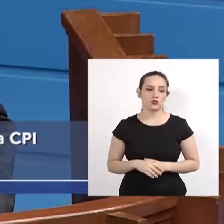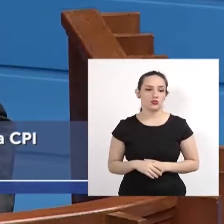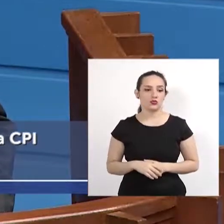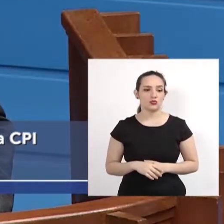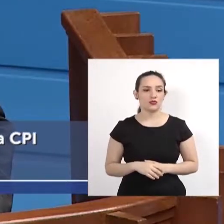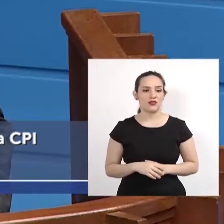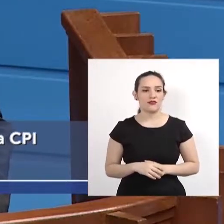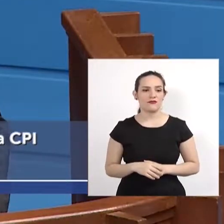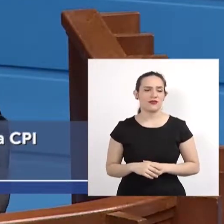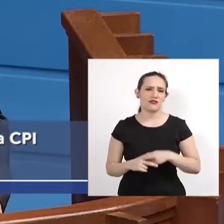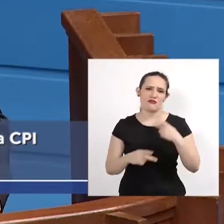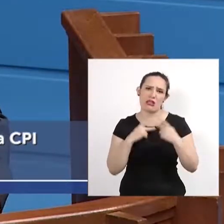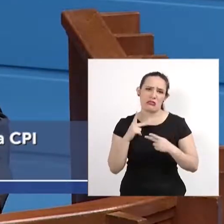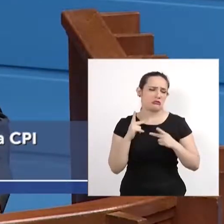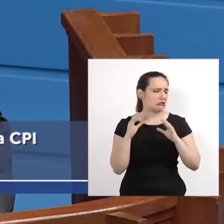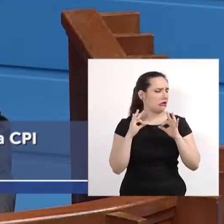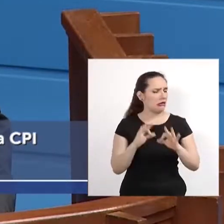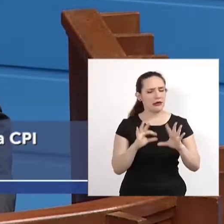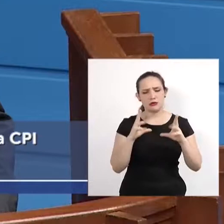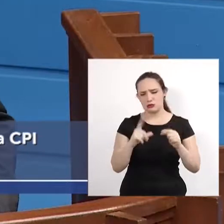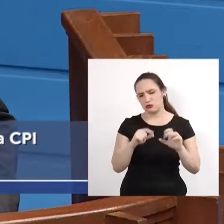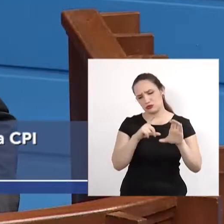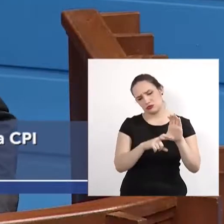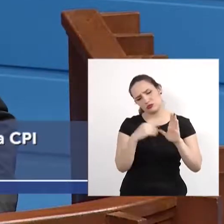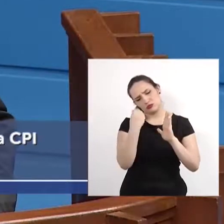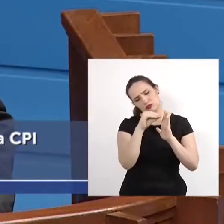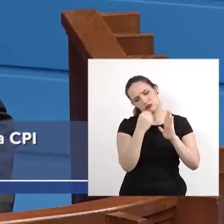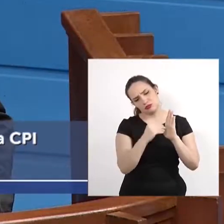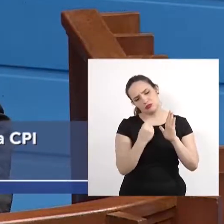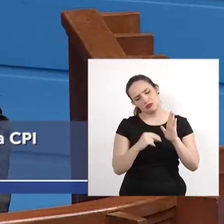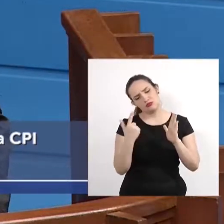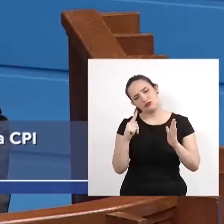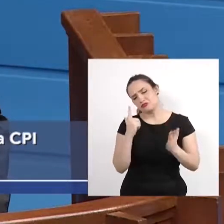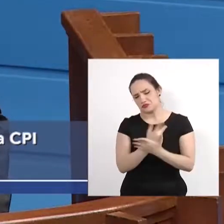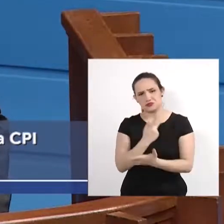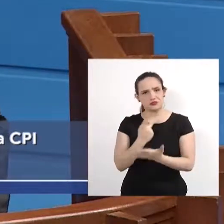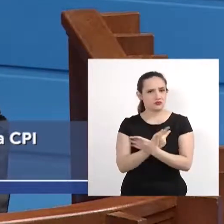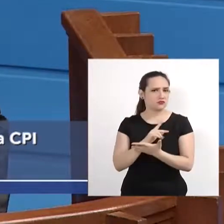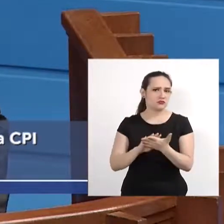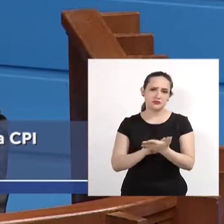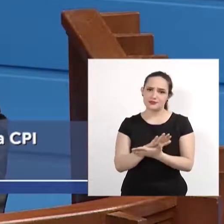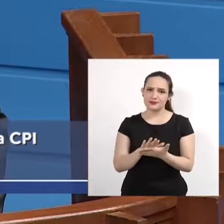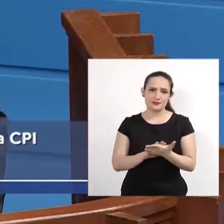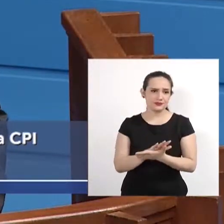a conta de energia estava correta, que não havia nenhuma irregularidade.